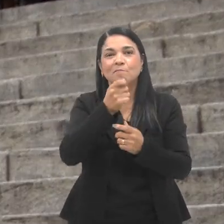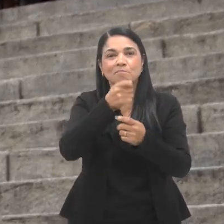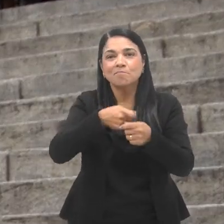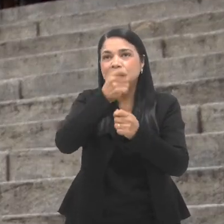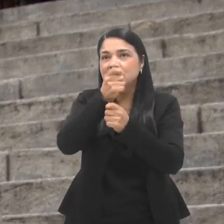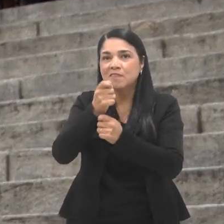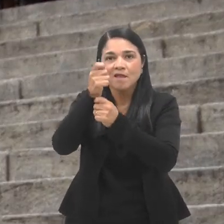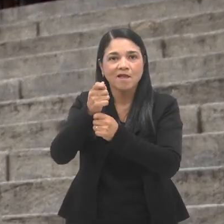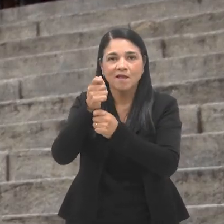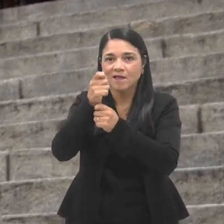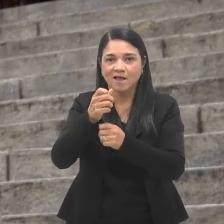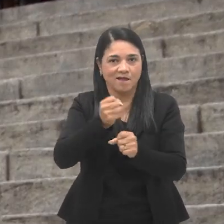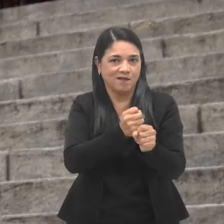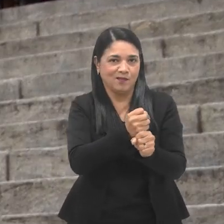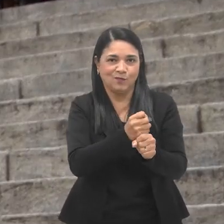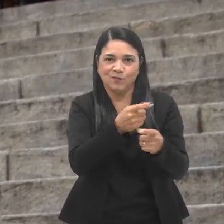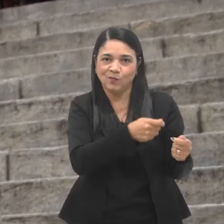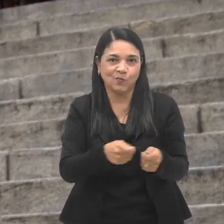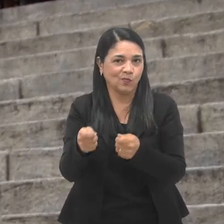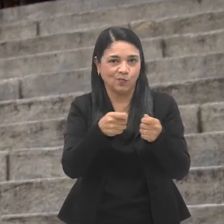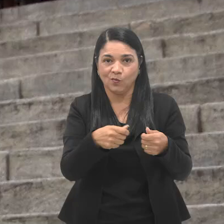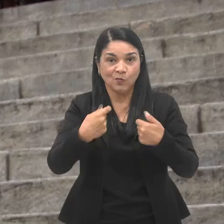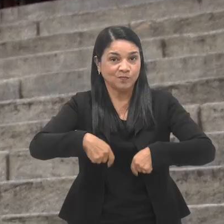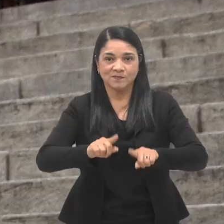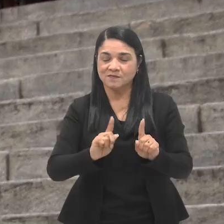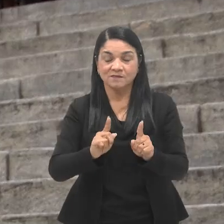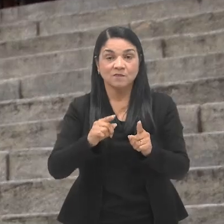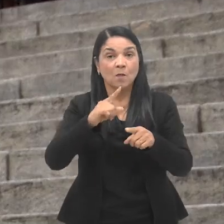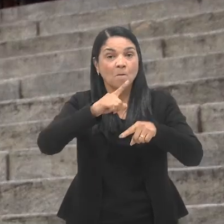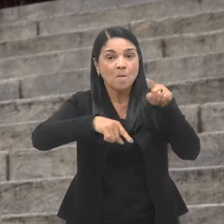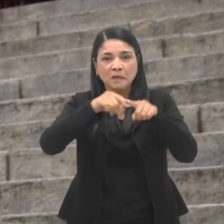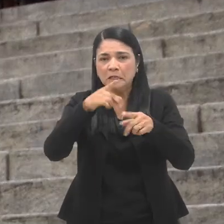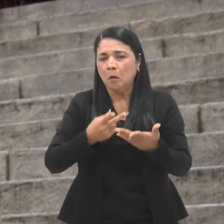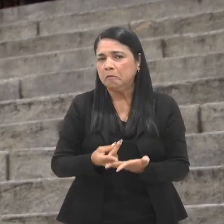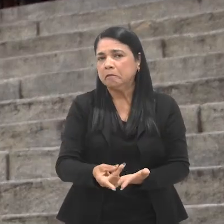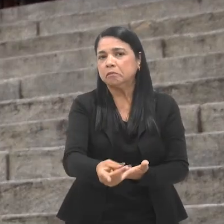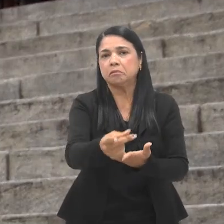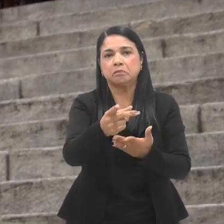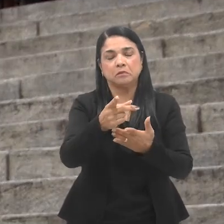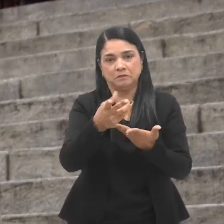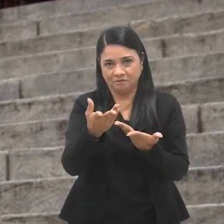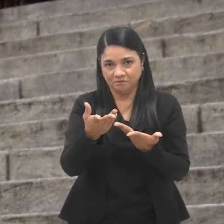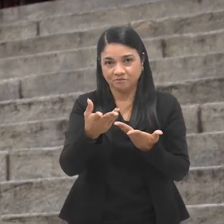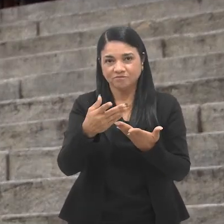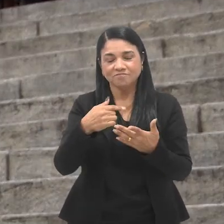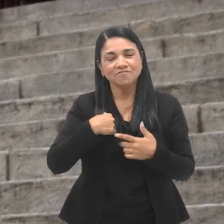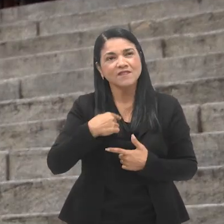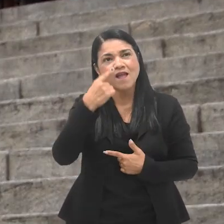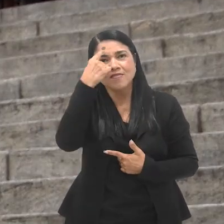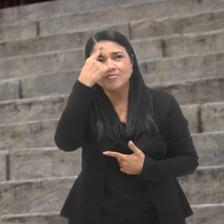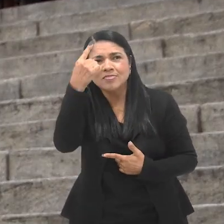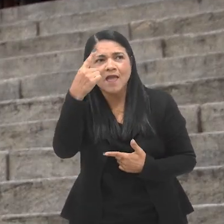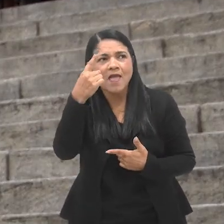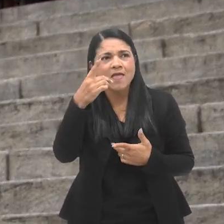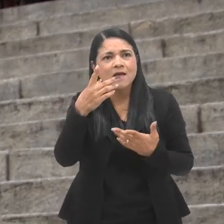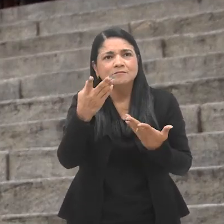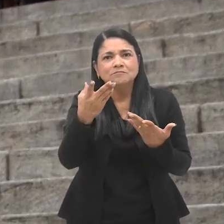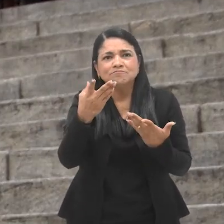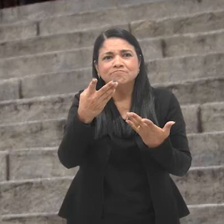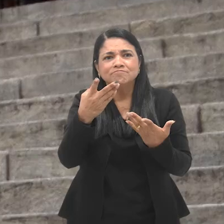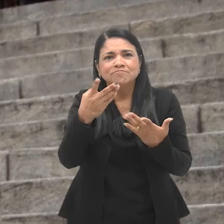não precisaria você pintar a fachada todo ano, porque aquele material fica eternamente, entendeu? Eu